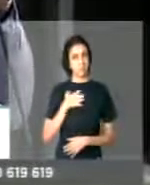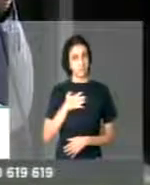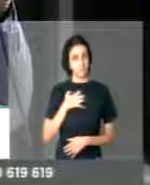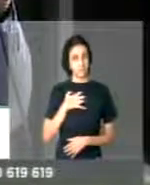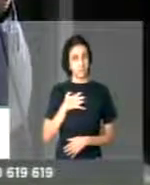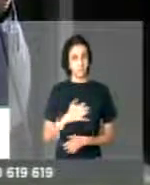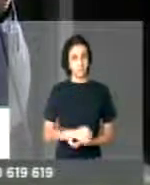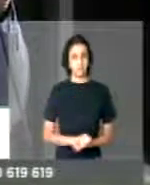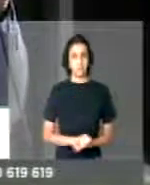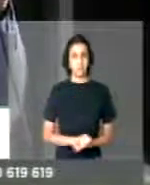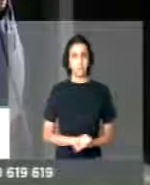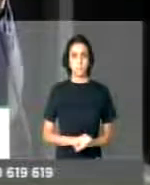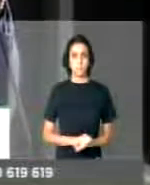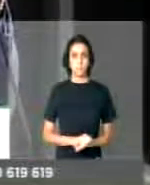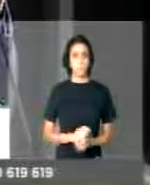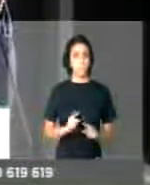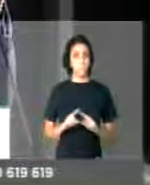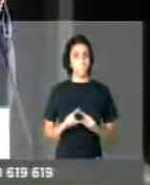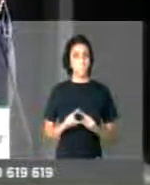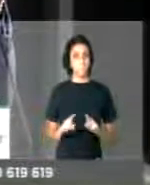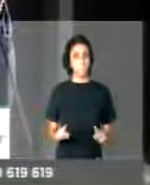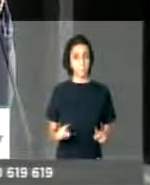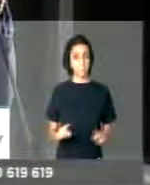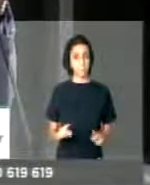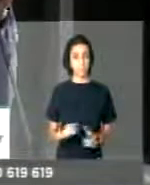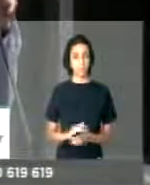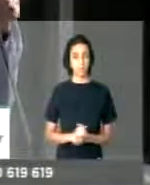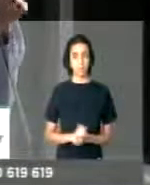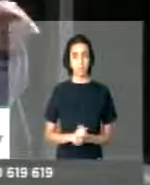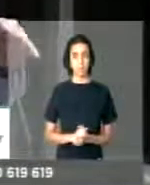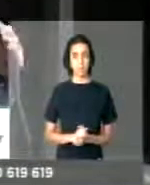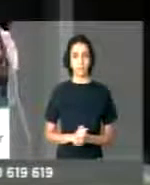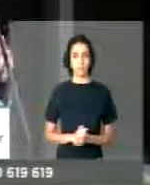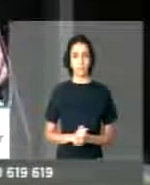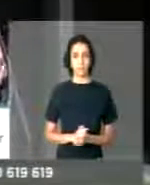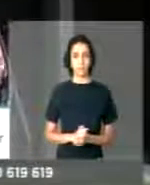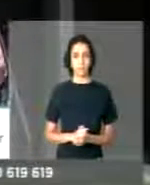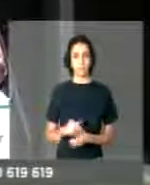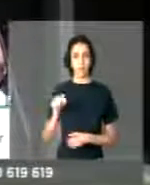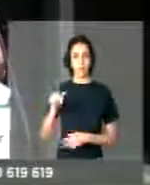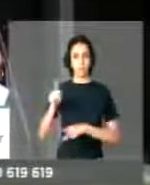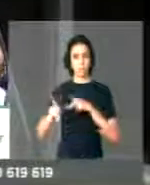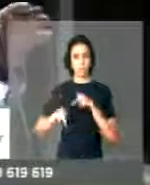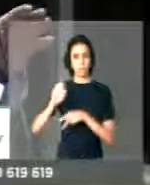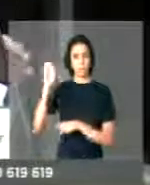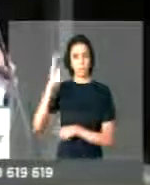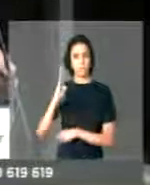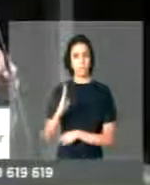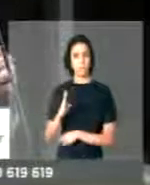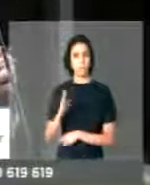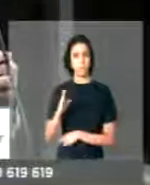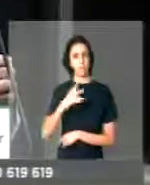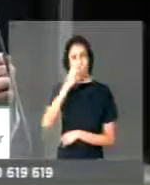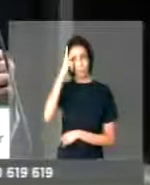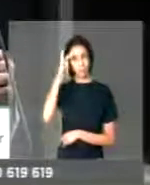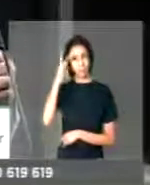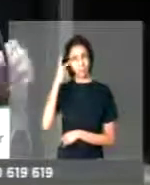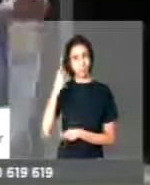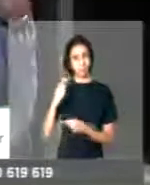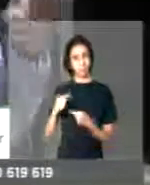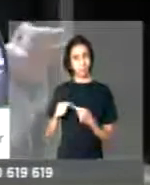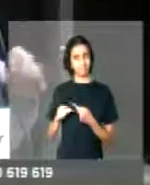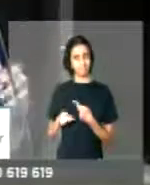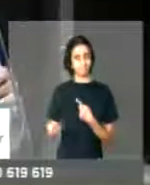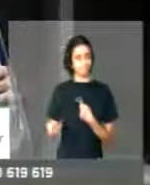generalizado, mas há no meio do povo brasileiro uma inconformidade,